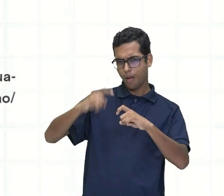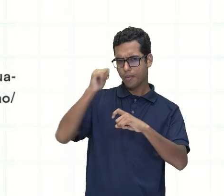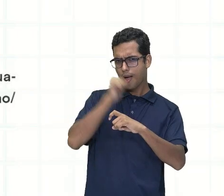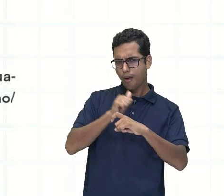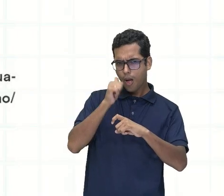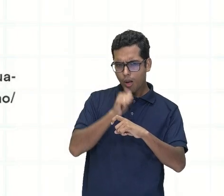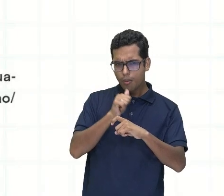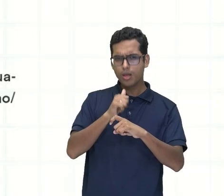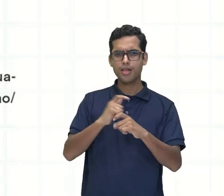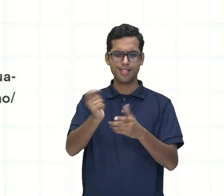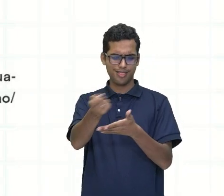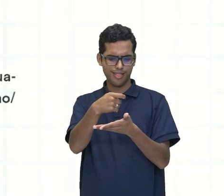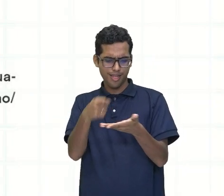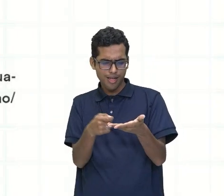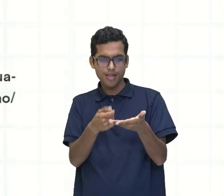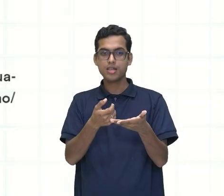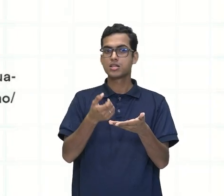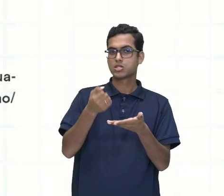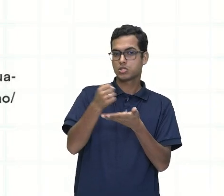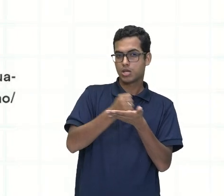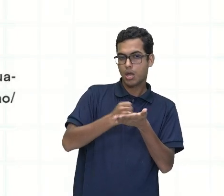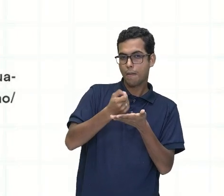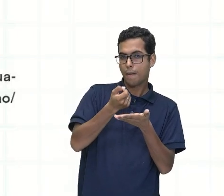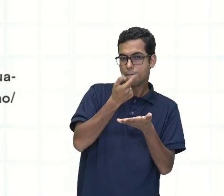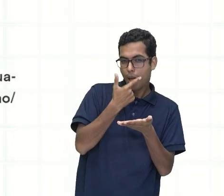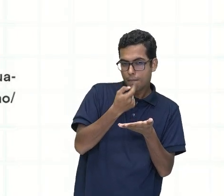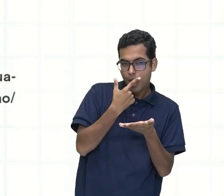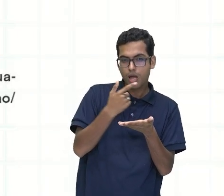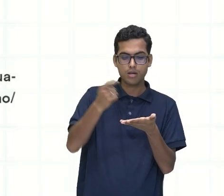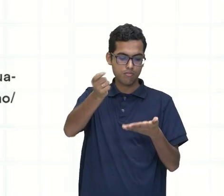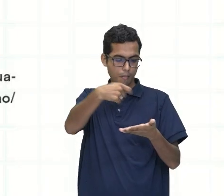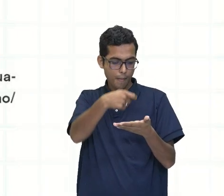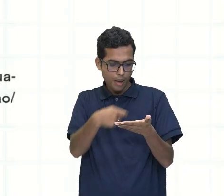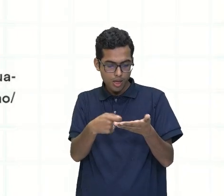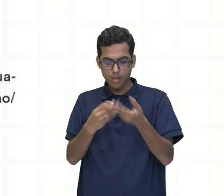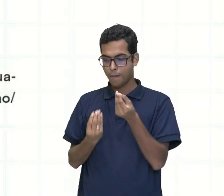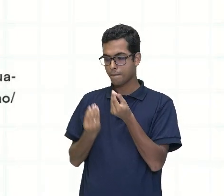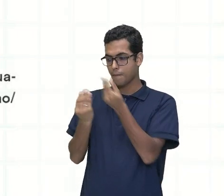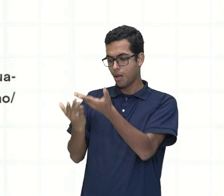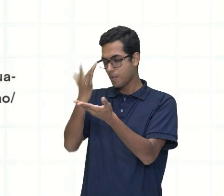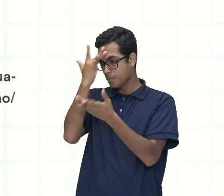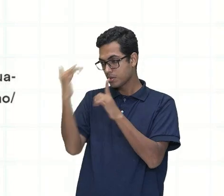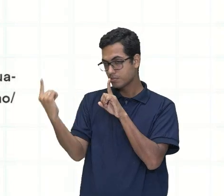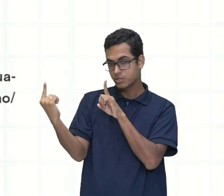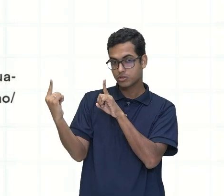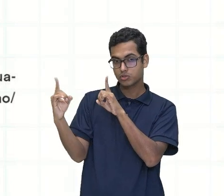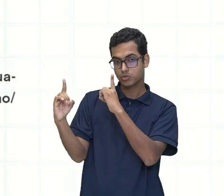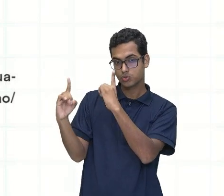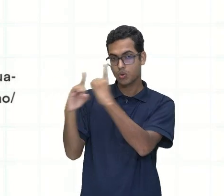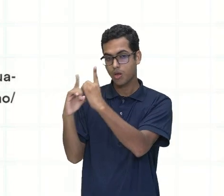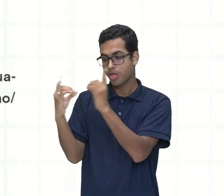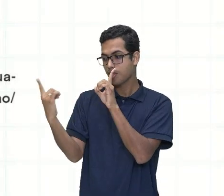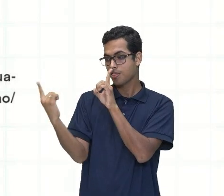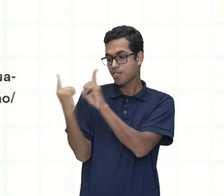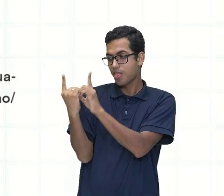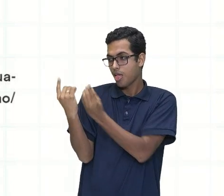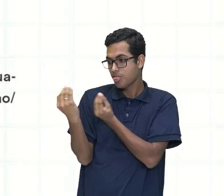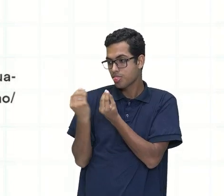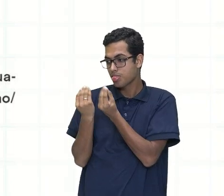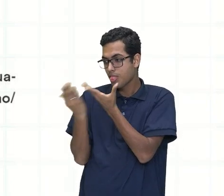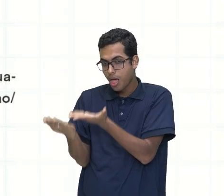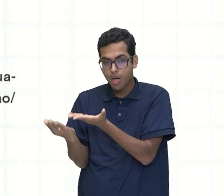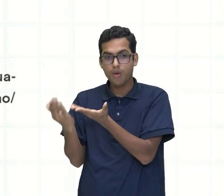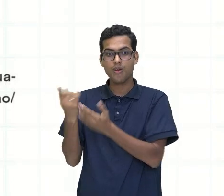fato de quê? De que a médica prescreveu um remédio ao paciente. Isso é um fato, ela escreveu, né? Ele estava doente, foi lá, e aí